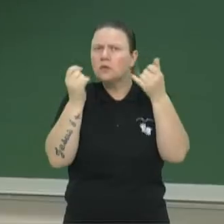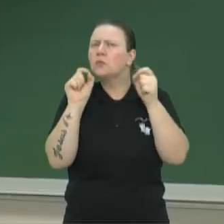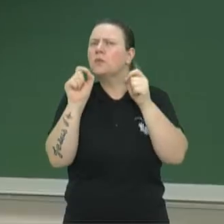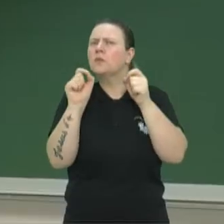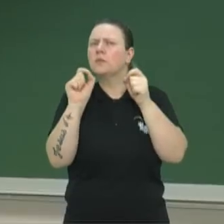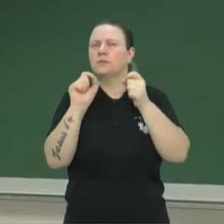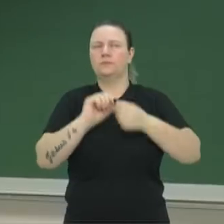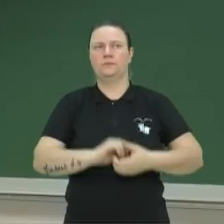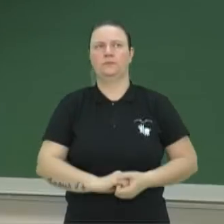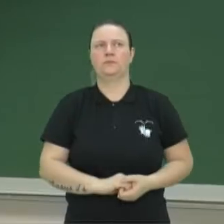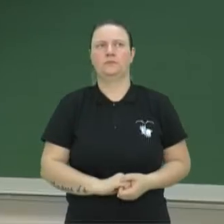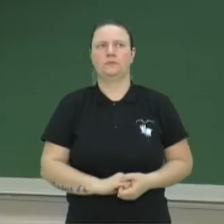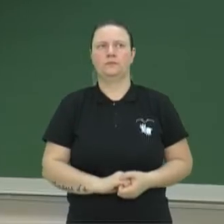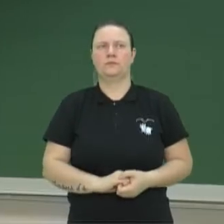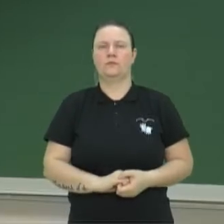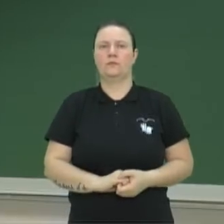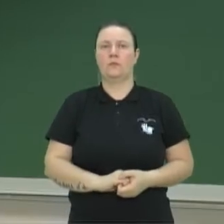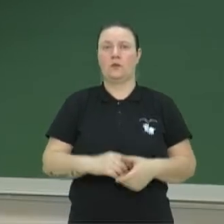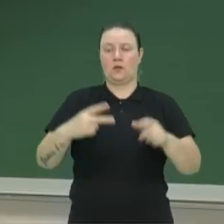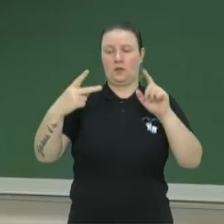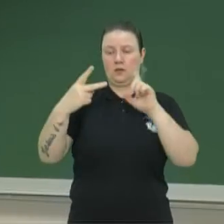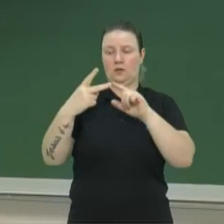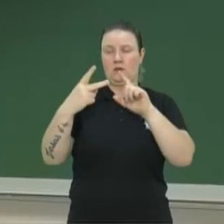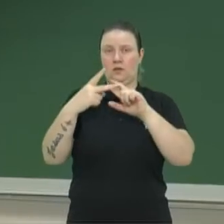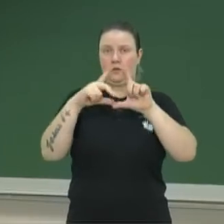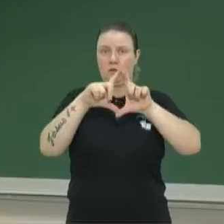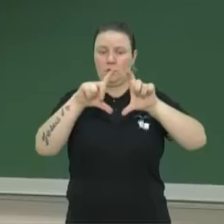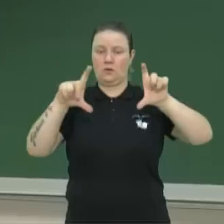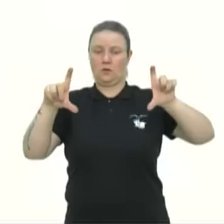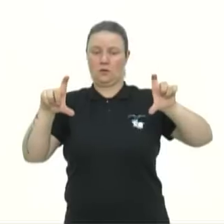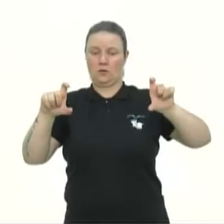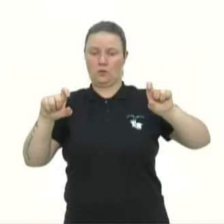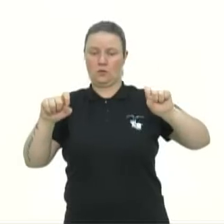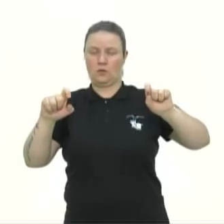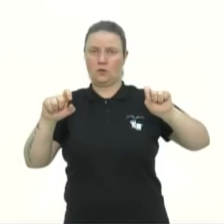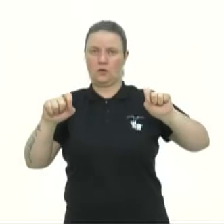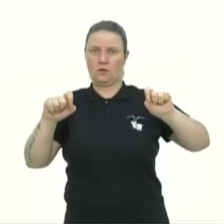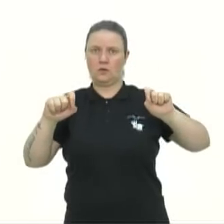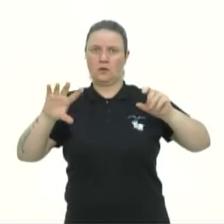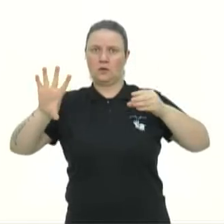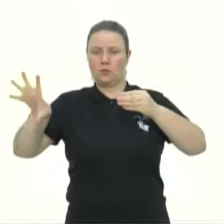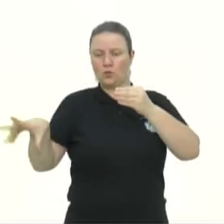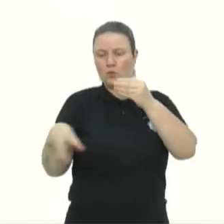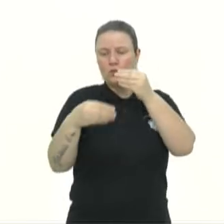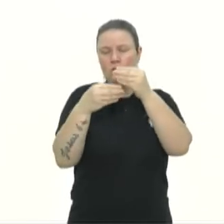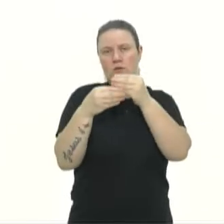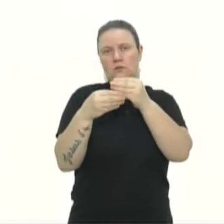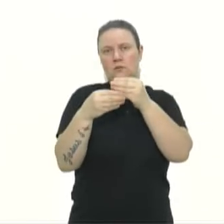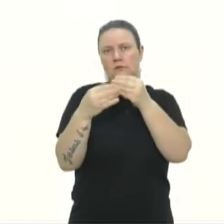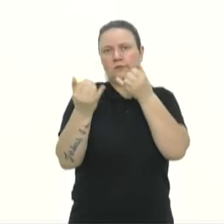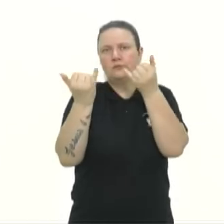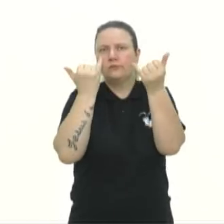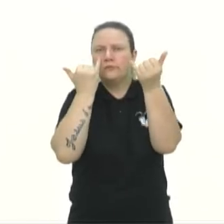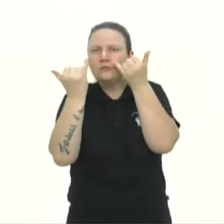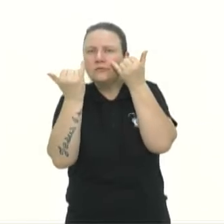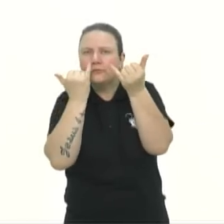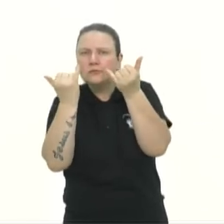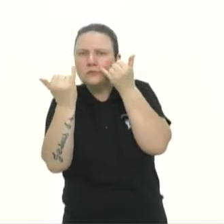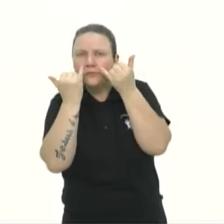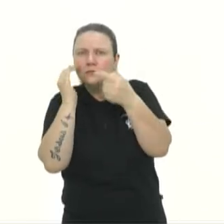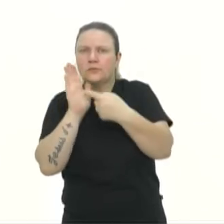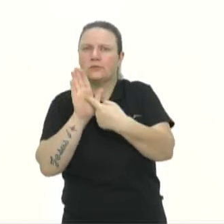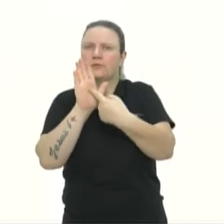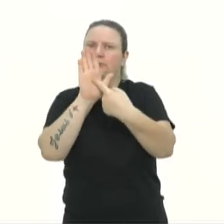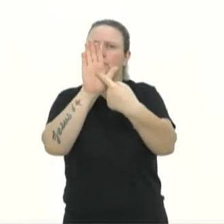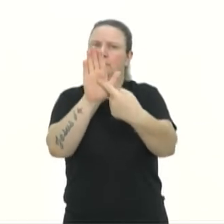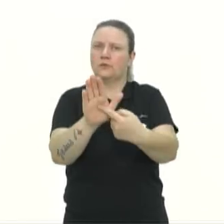lá? Então, o subtítulo, ele complementa as informações